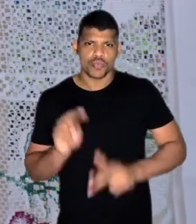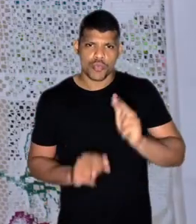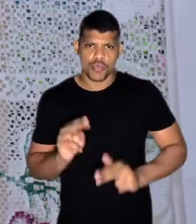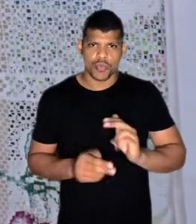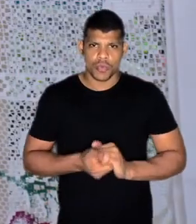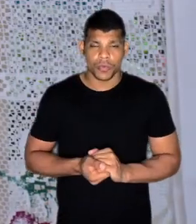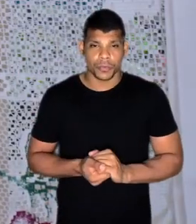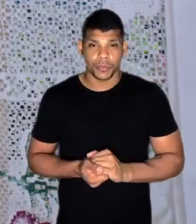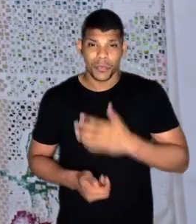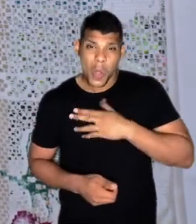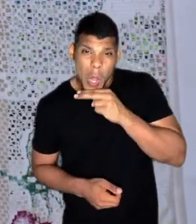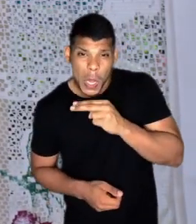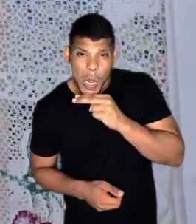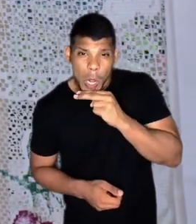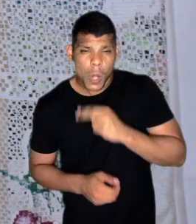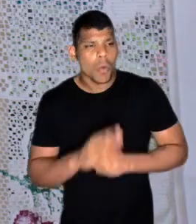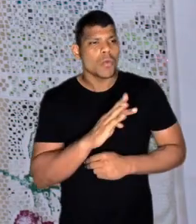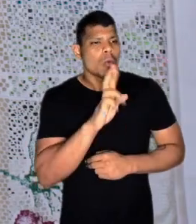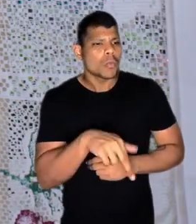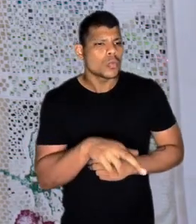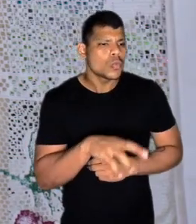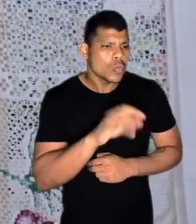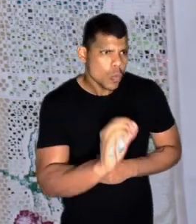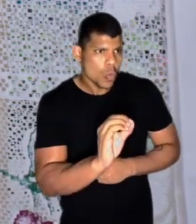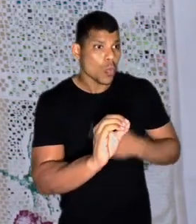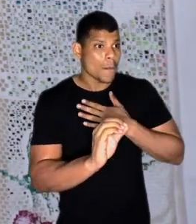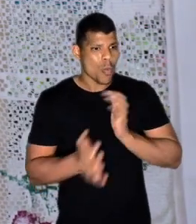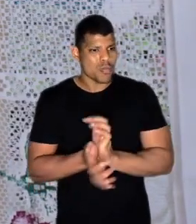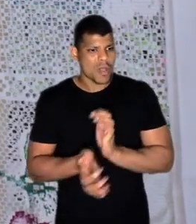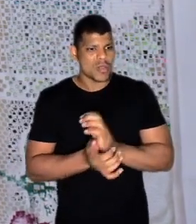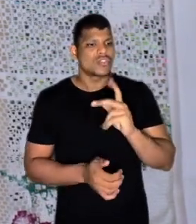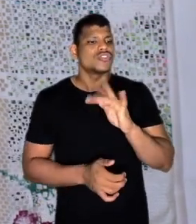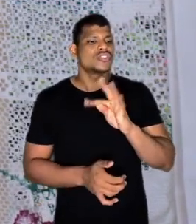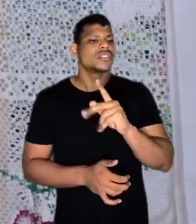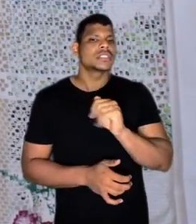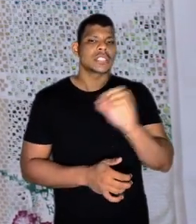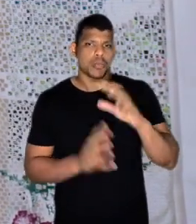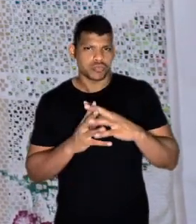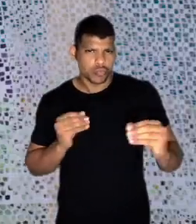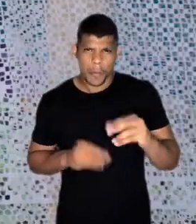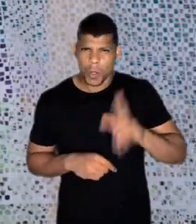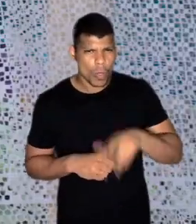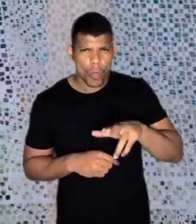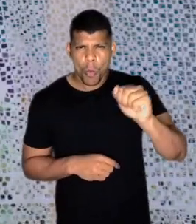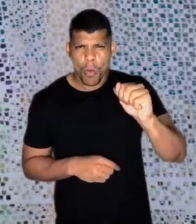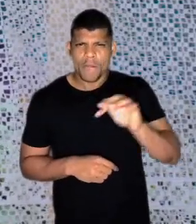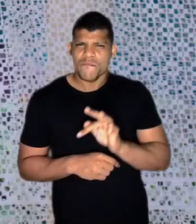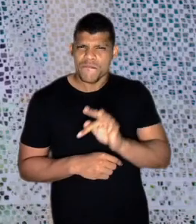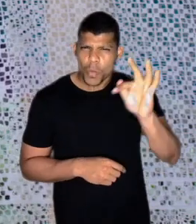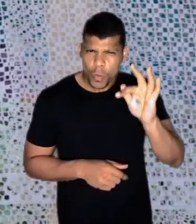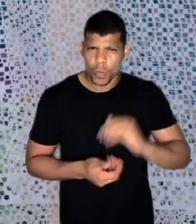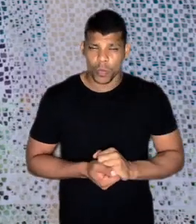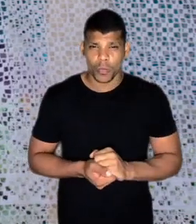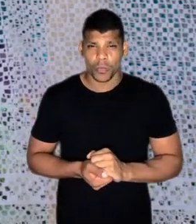que com Bruna com meus netos meu Chitão nunca vai morrer eu Chitão nunca vai desaparecer a esperança que eu